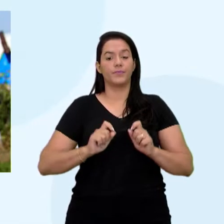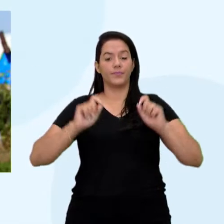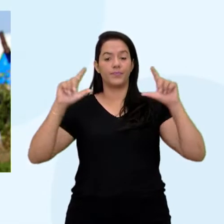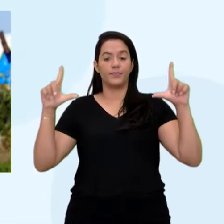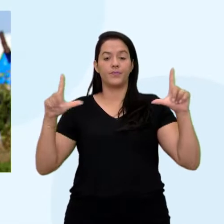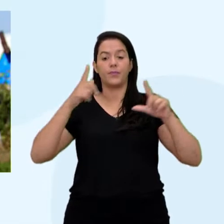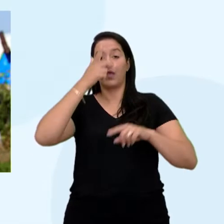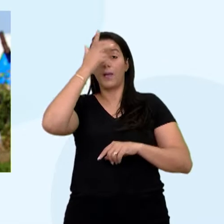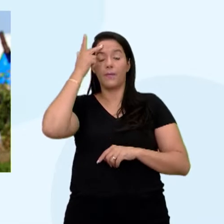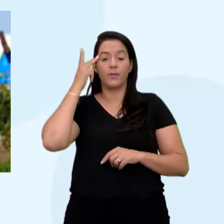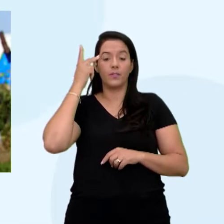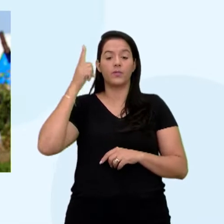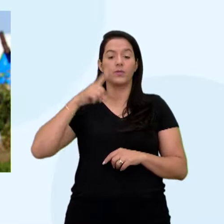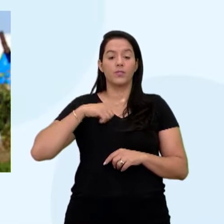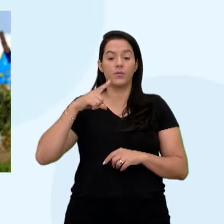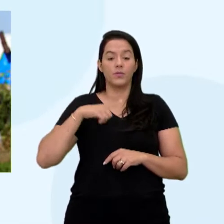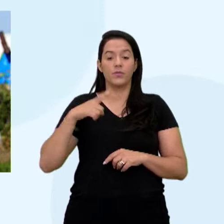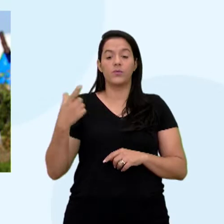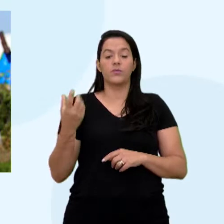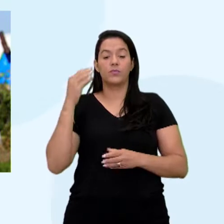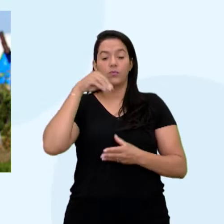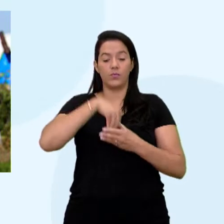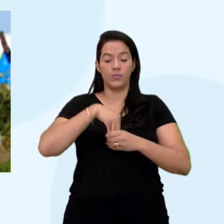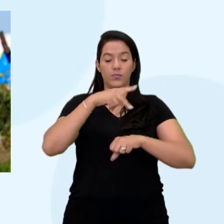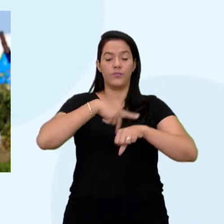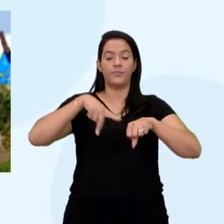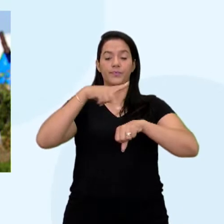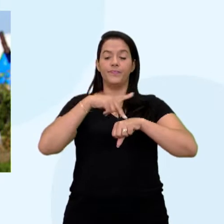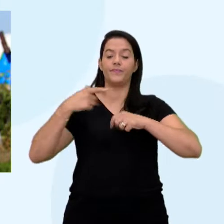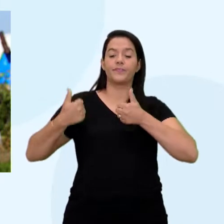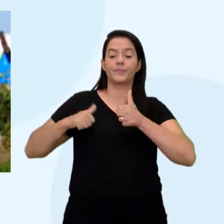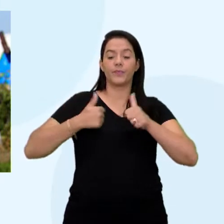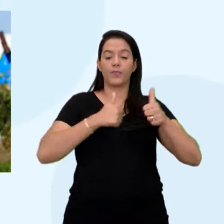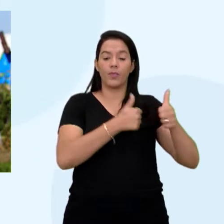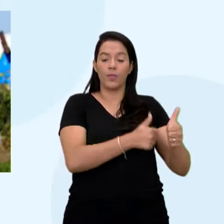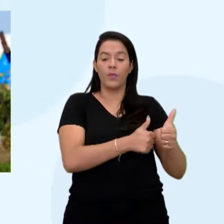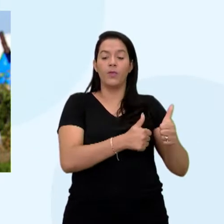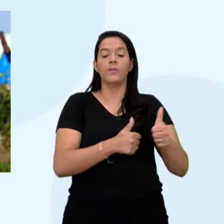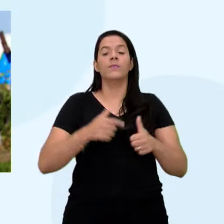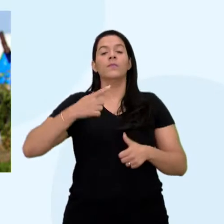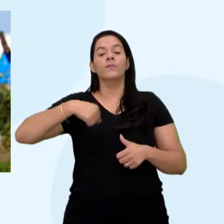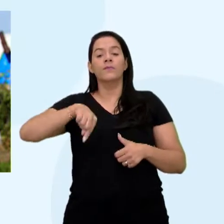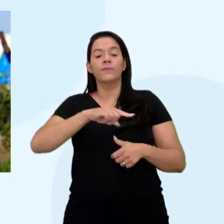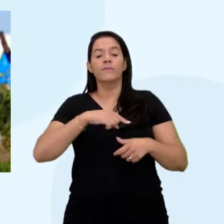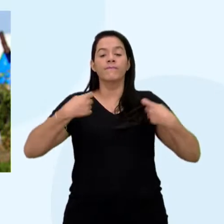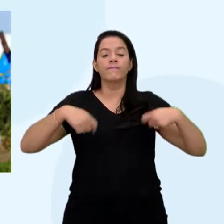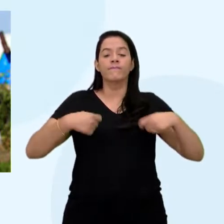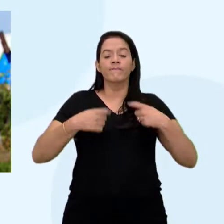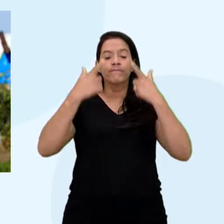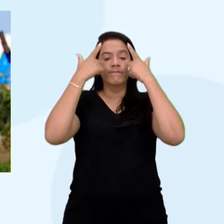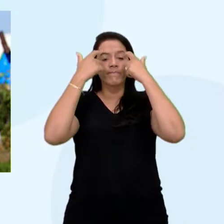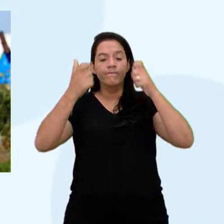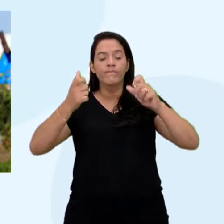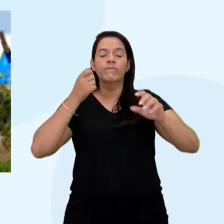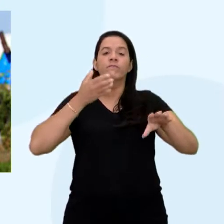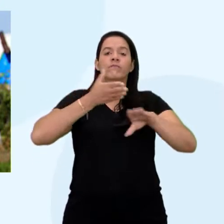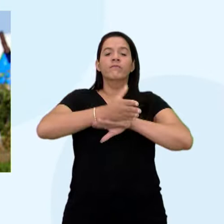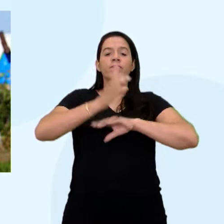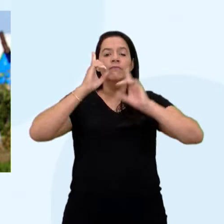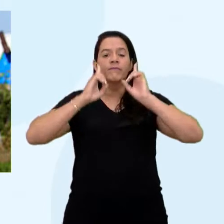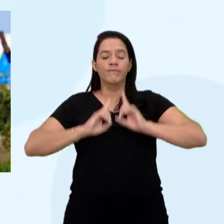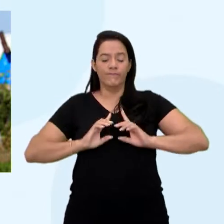são pessoas que sofrem perseguição relacionadas à violação de direitos humanos.